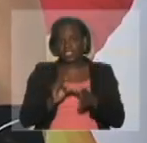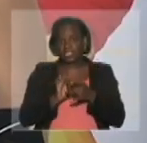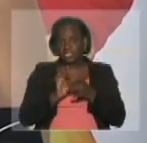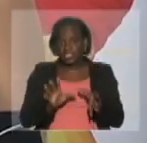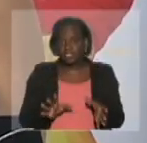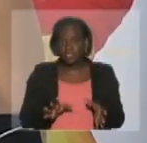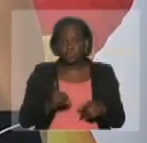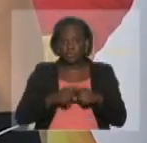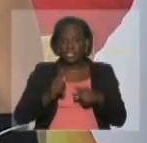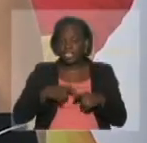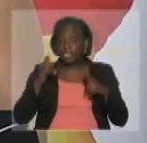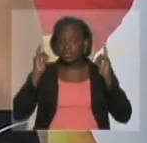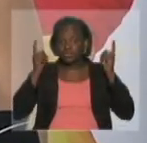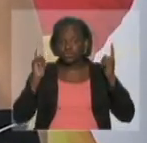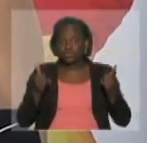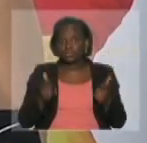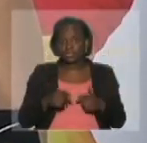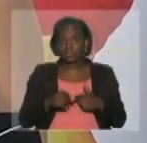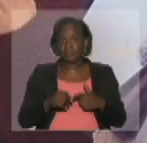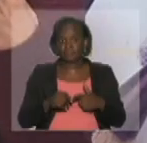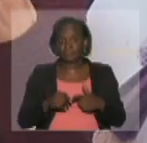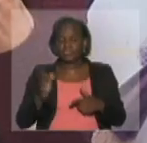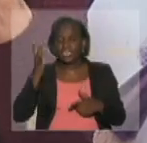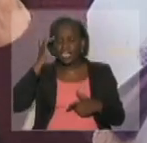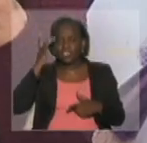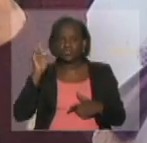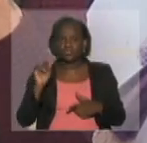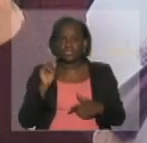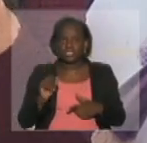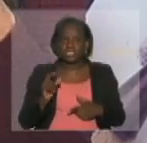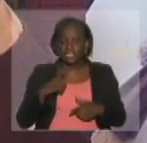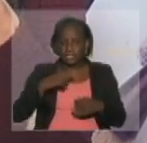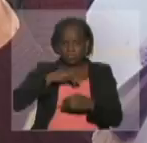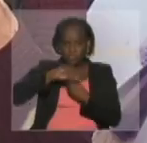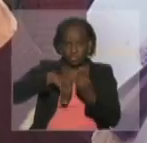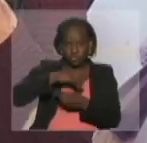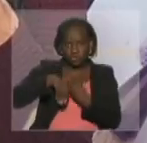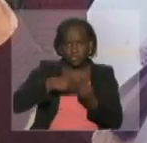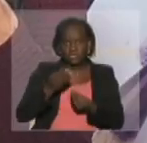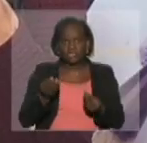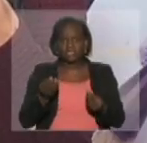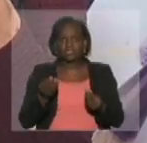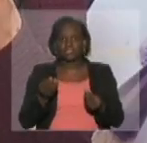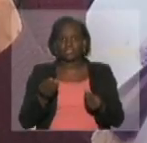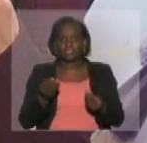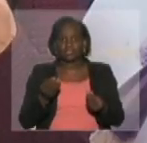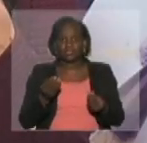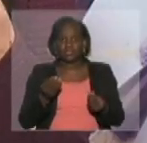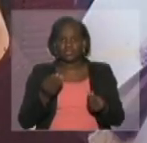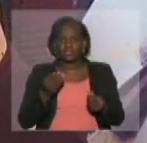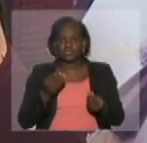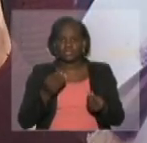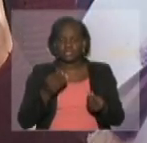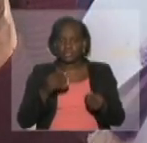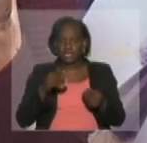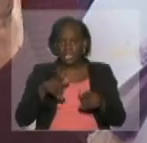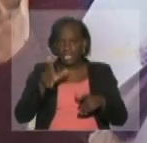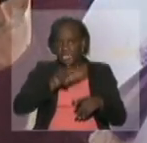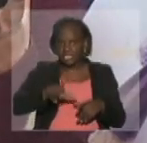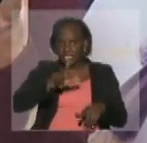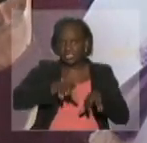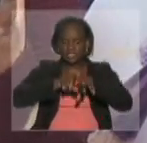Porque é uma aventura. E você acha que, porque existe uma mistura aí de levadas